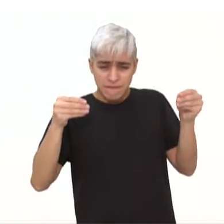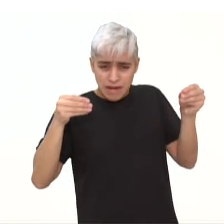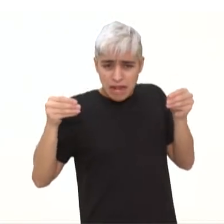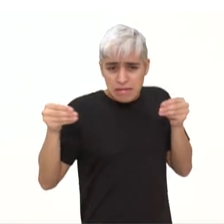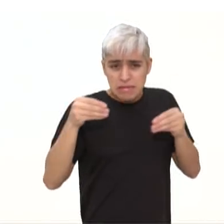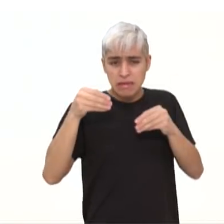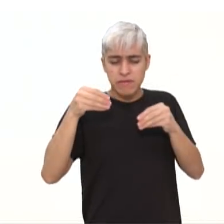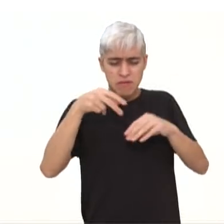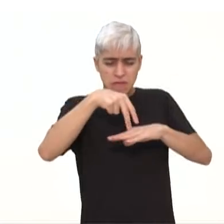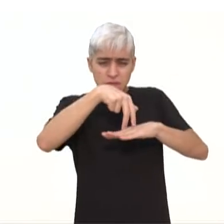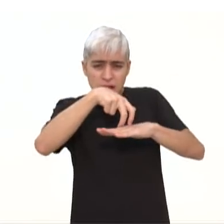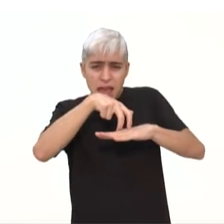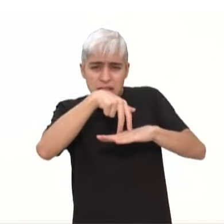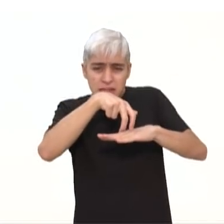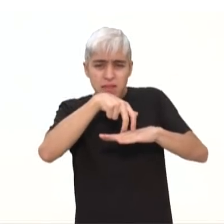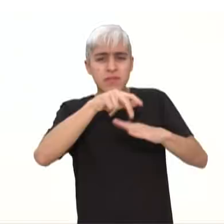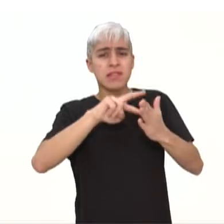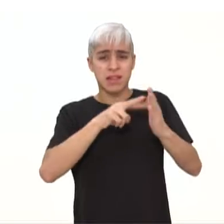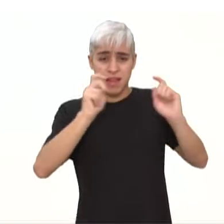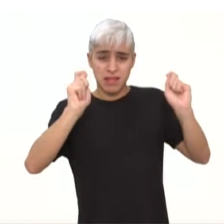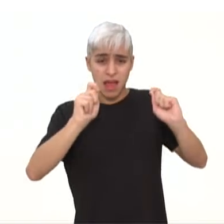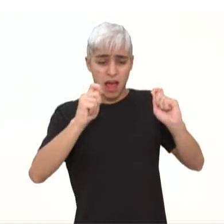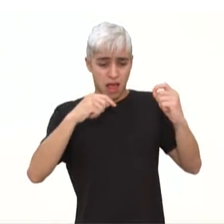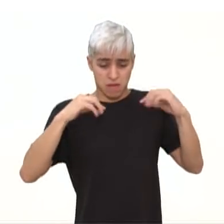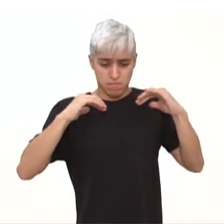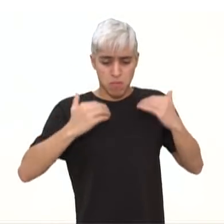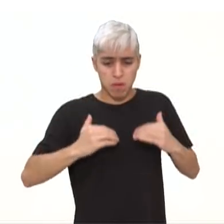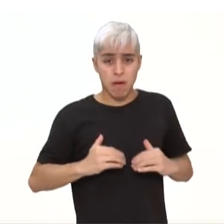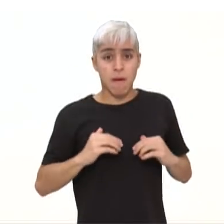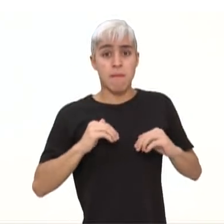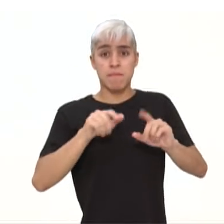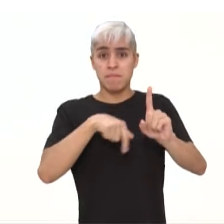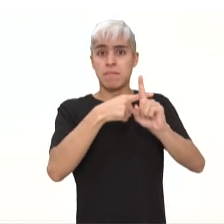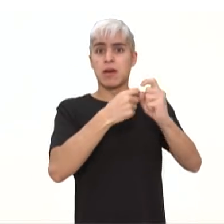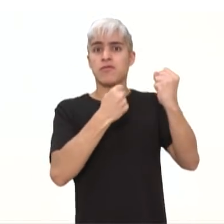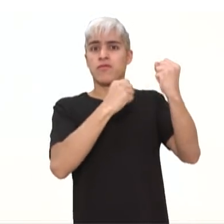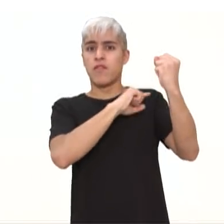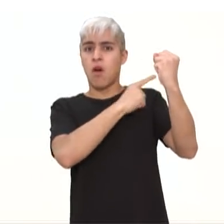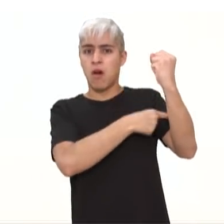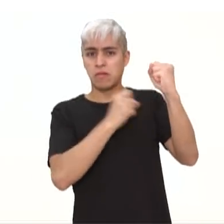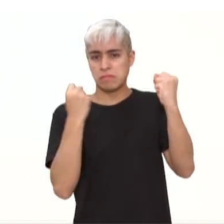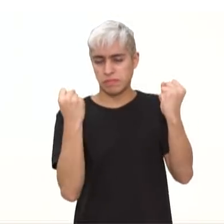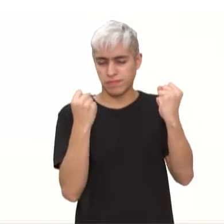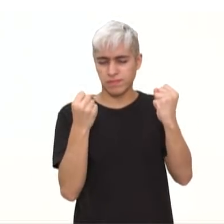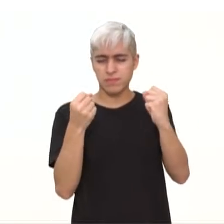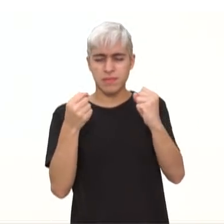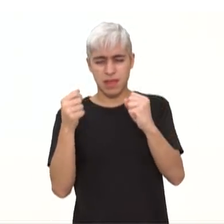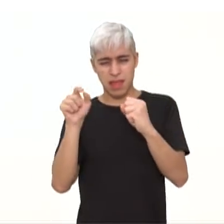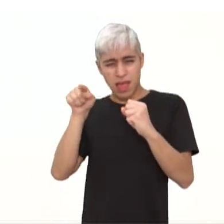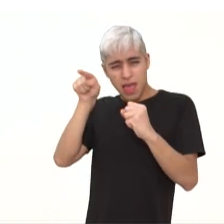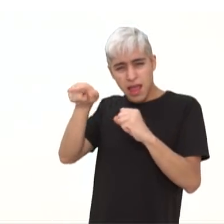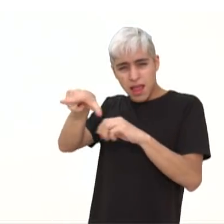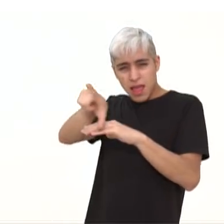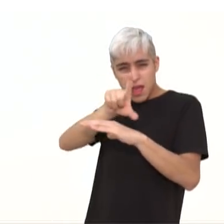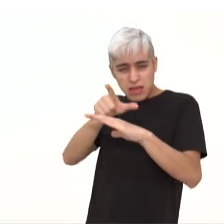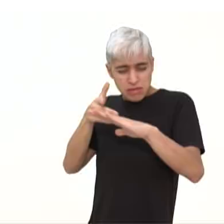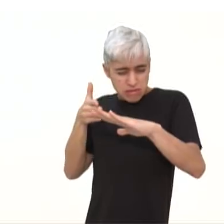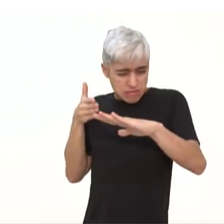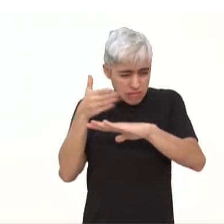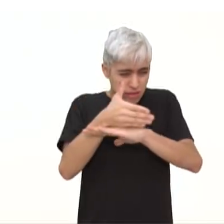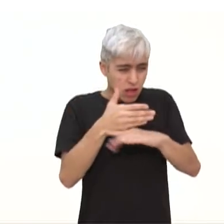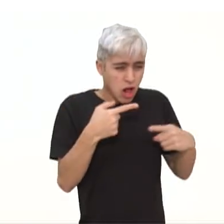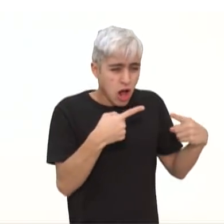mais forte. E aqui eu trouxe o exemplo do Goku e vocês percebam que antes dele entrar em alguma batalha, antes de entrar